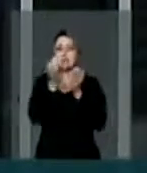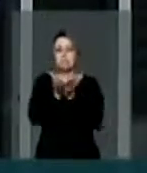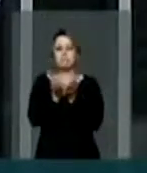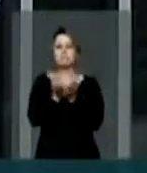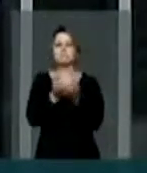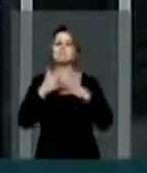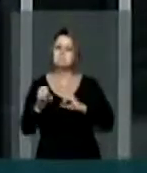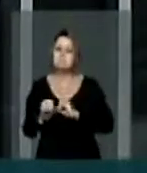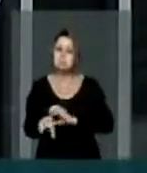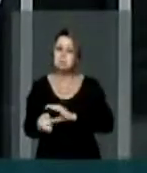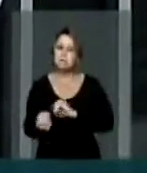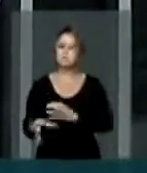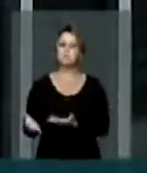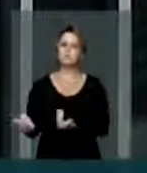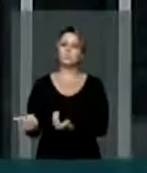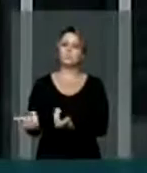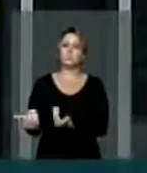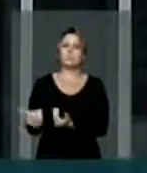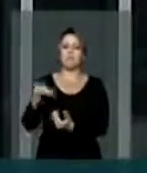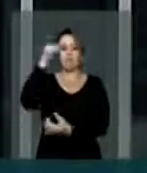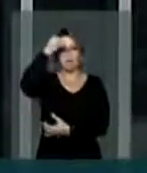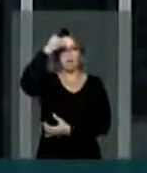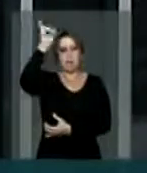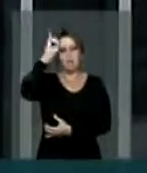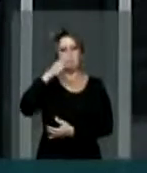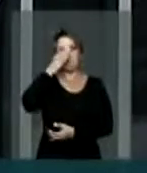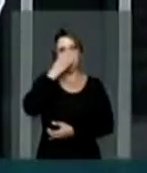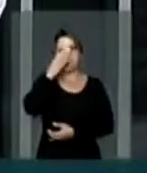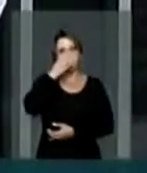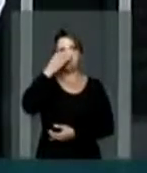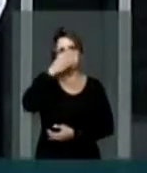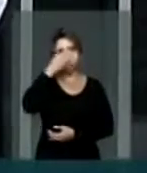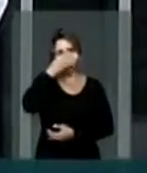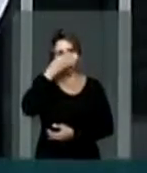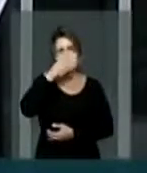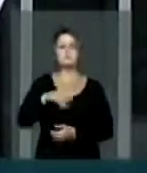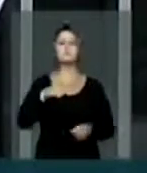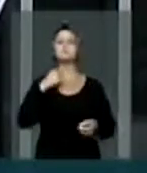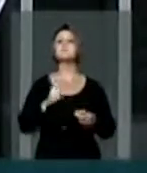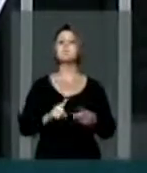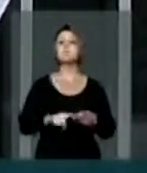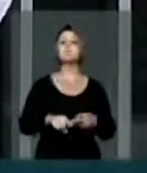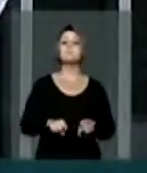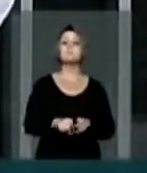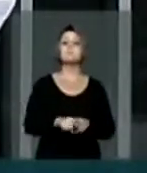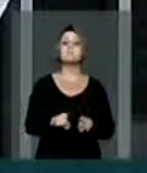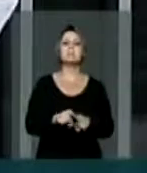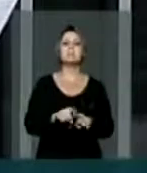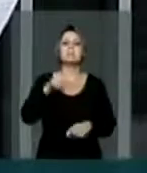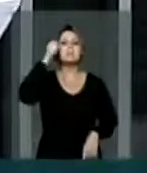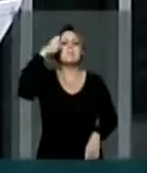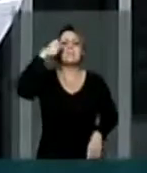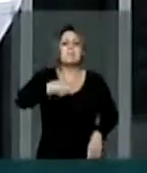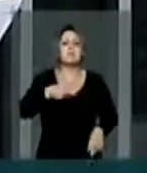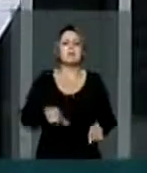buscam ensinar aos adolescentes a não se prostituírem. Outro ponto, que entendo ser de total interesse e atenção